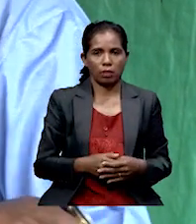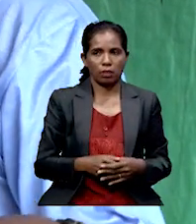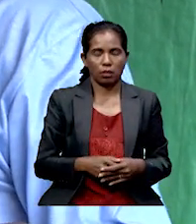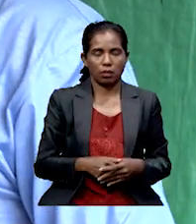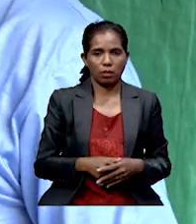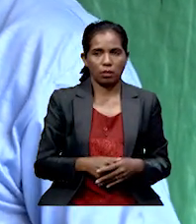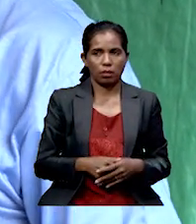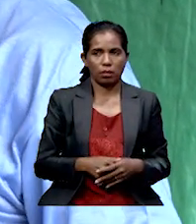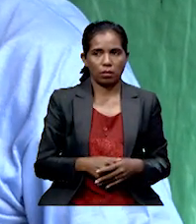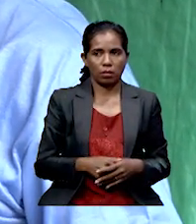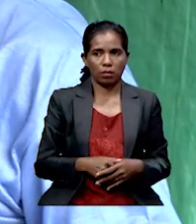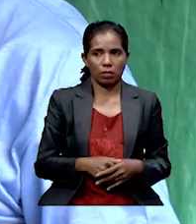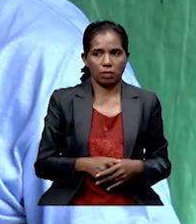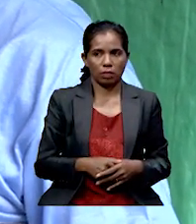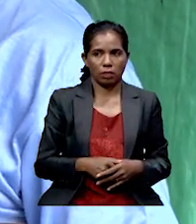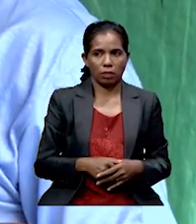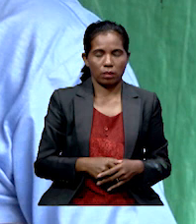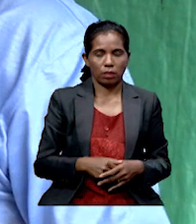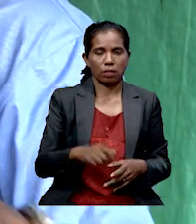Milão rihum ida um bilhão.